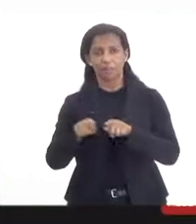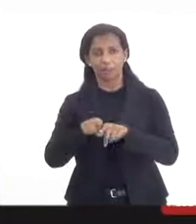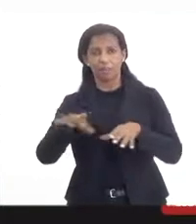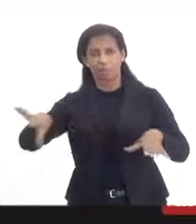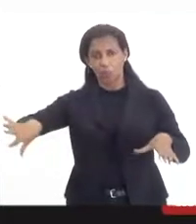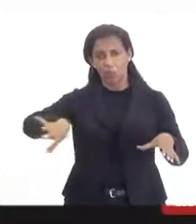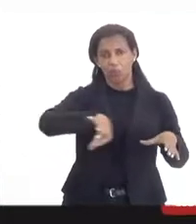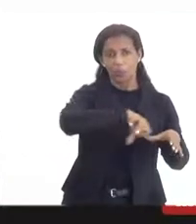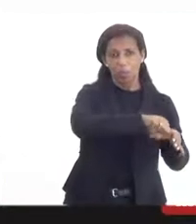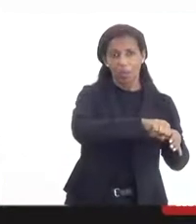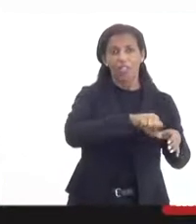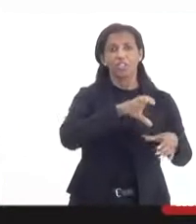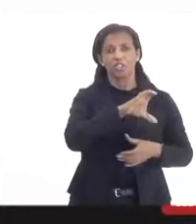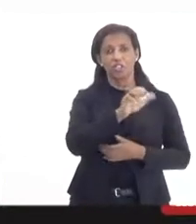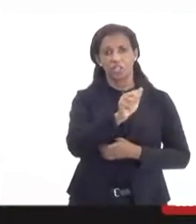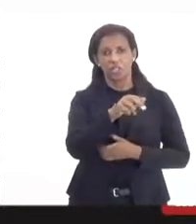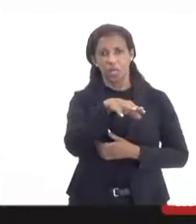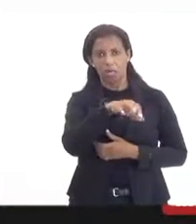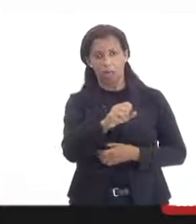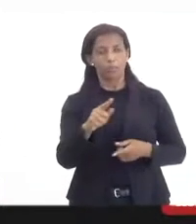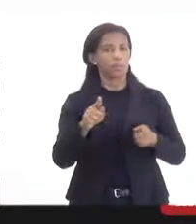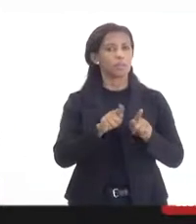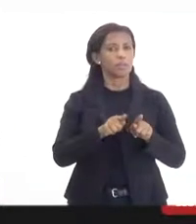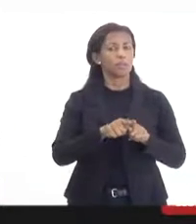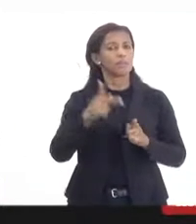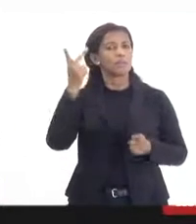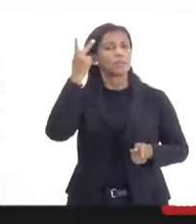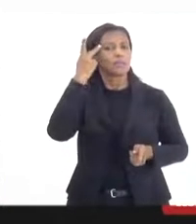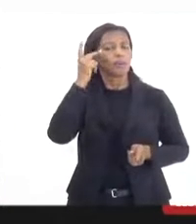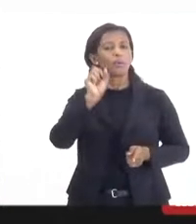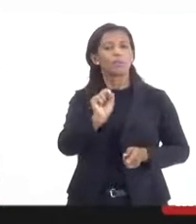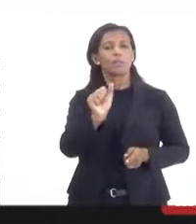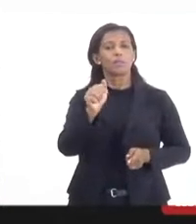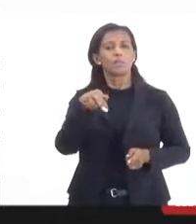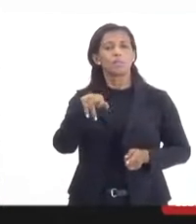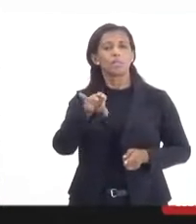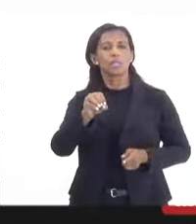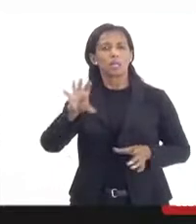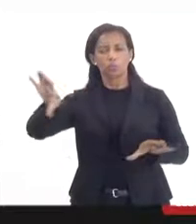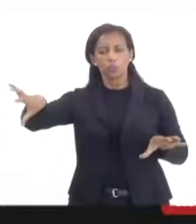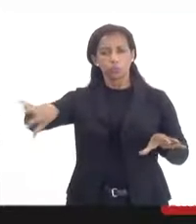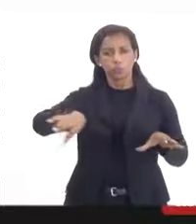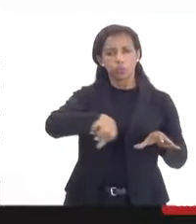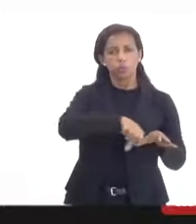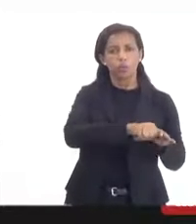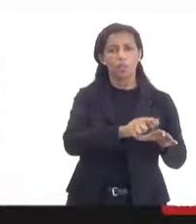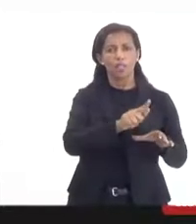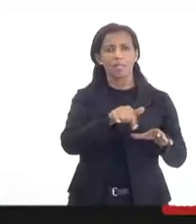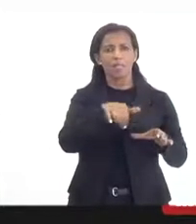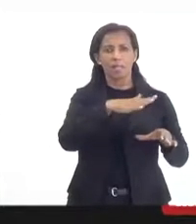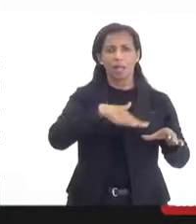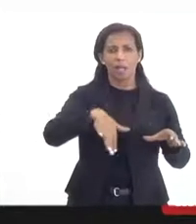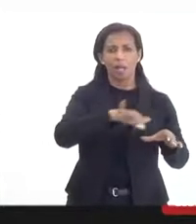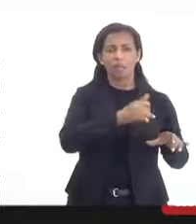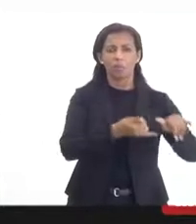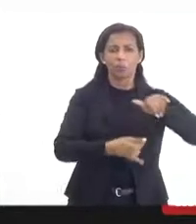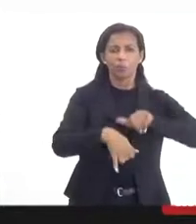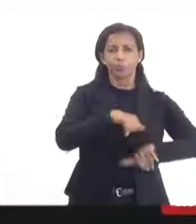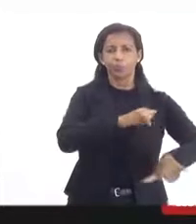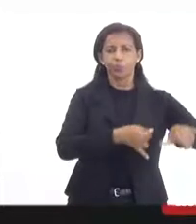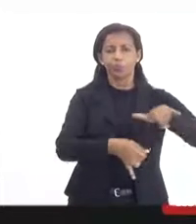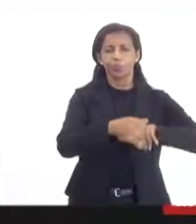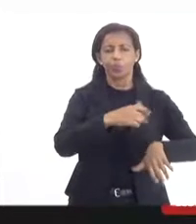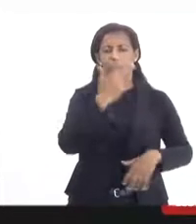na bacia de Campos e na bacia de Santos, e esse gás recepcionado ele é processado nessa unidade de processamento de gás